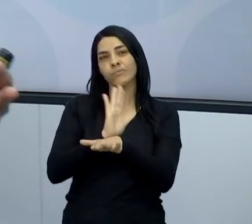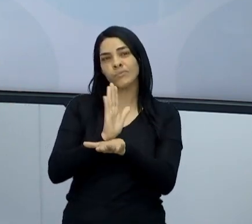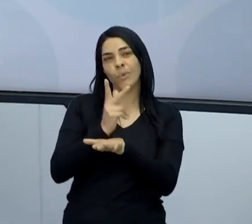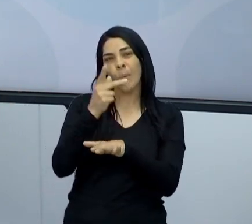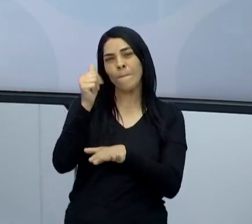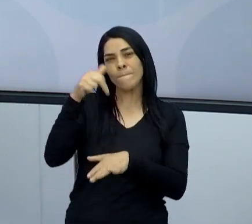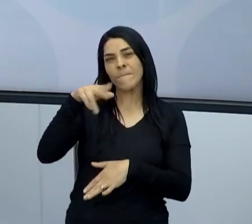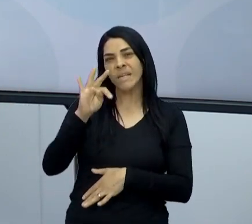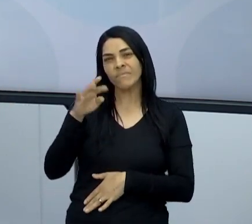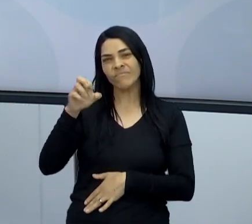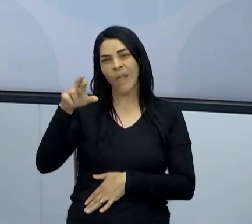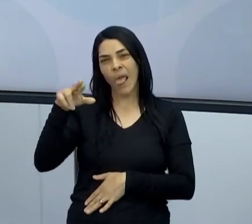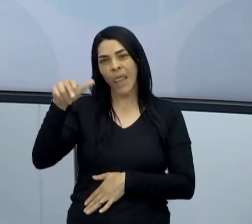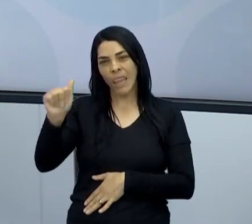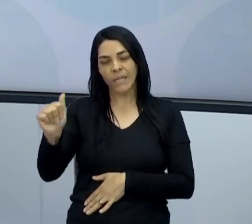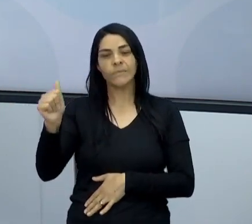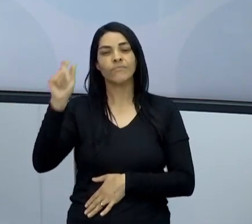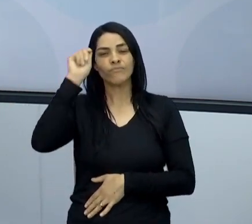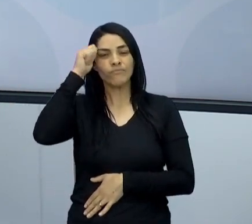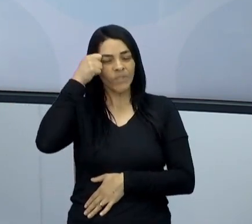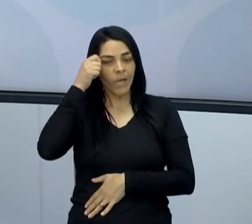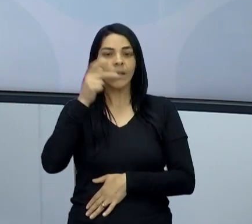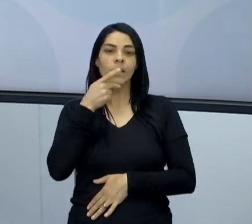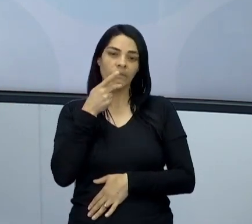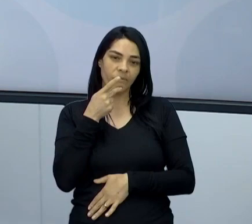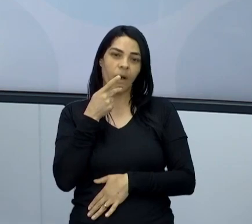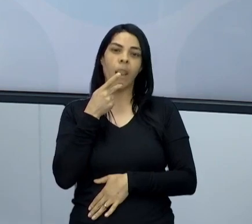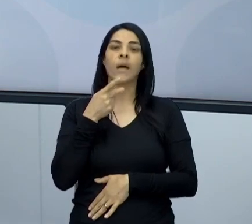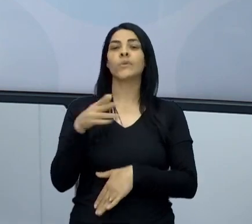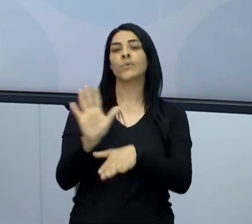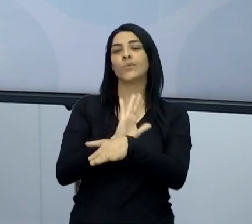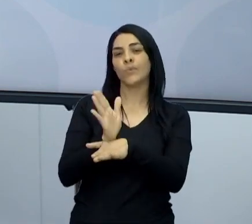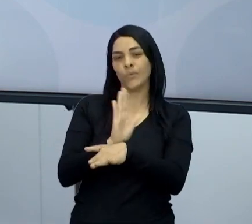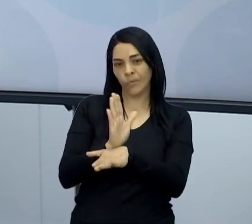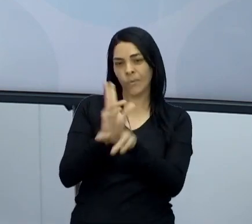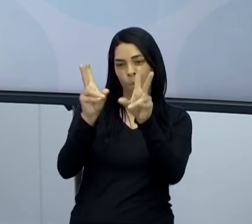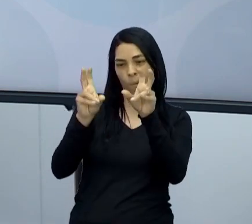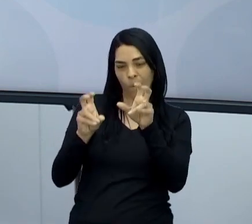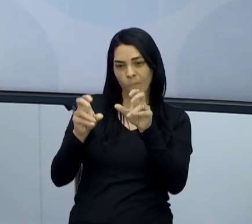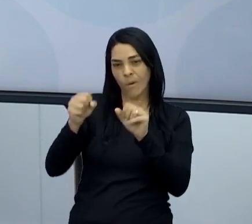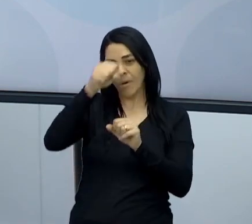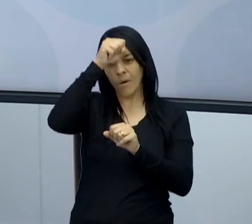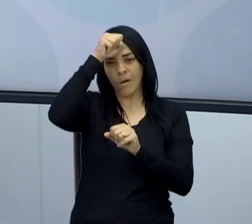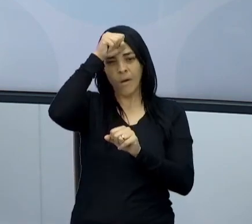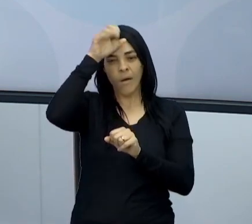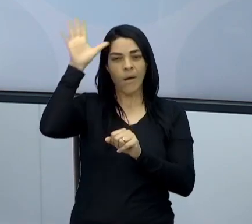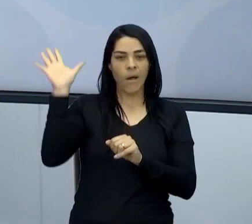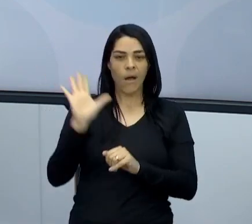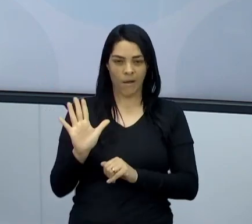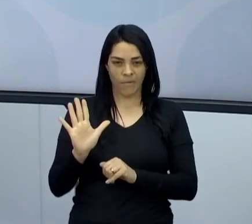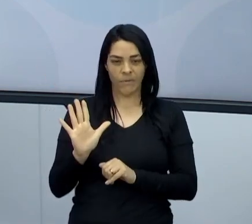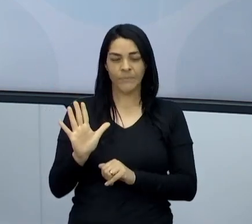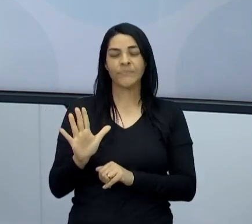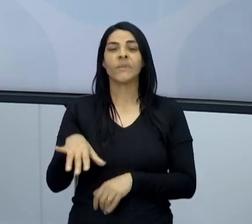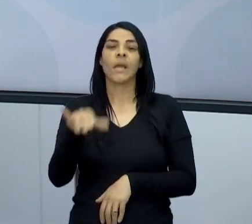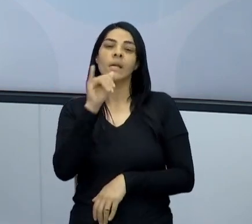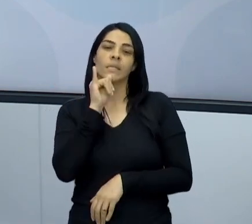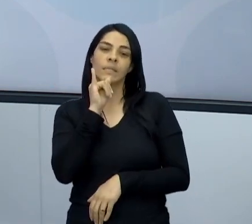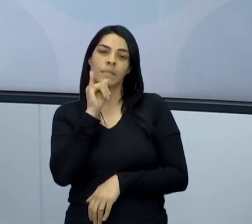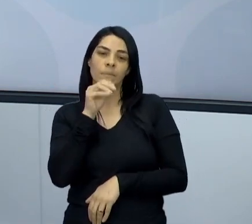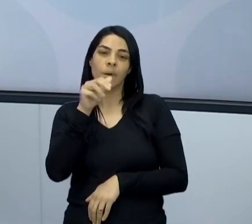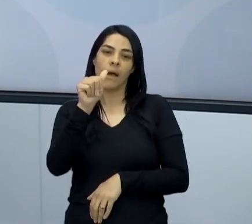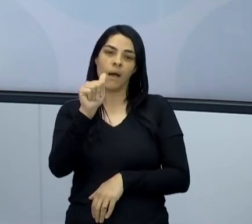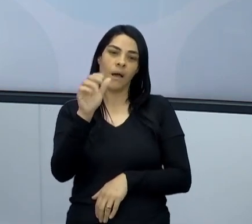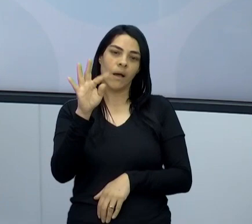Ruanda, a gente está falando de filmes feitos sobre a África, mas não na África. Agora, o Atlantique, por exemplo. O Atlantique é um